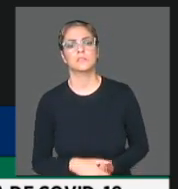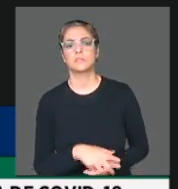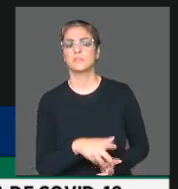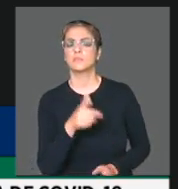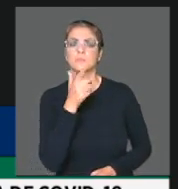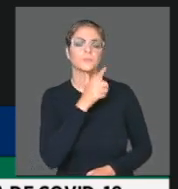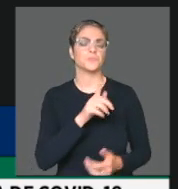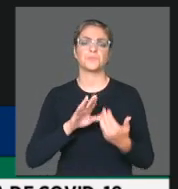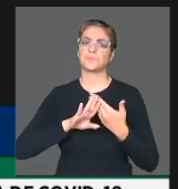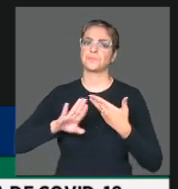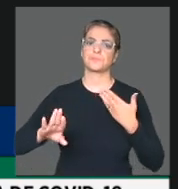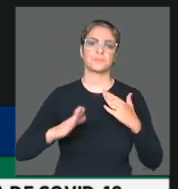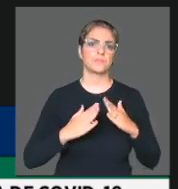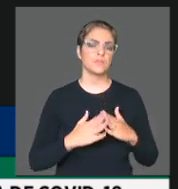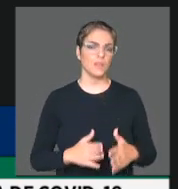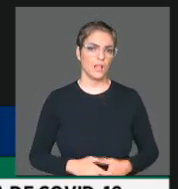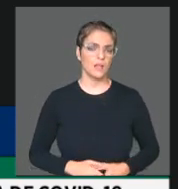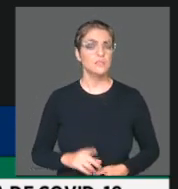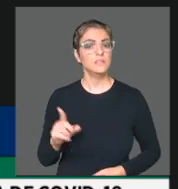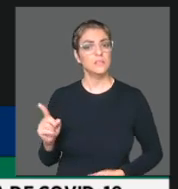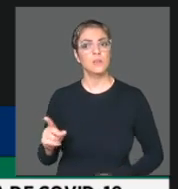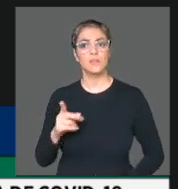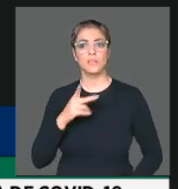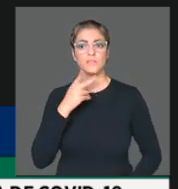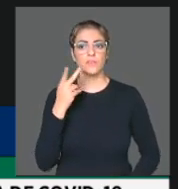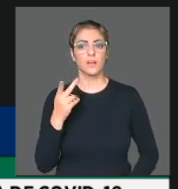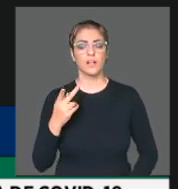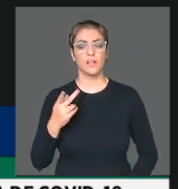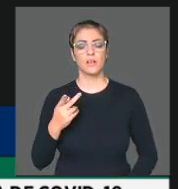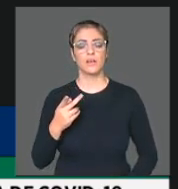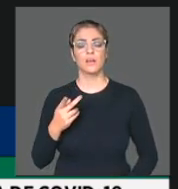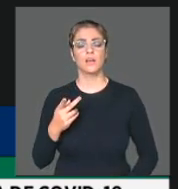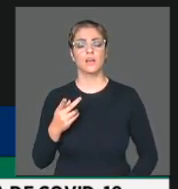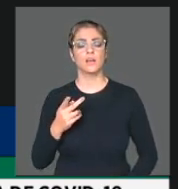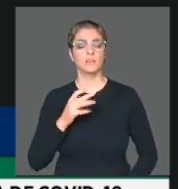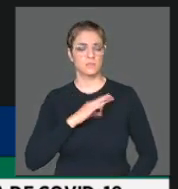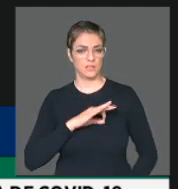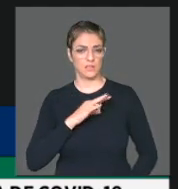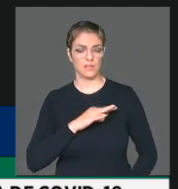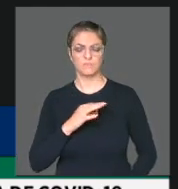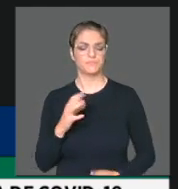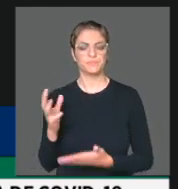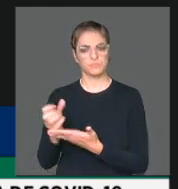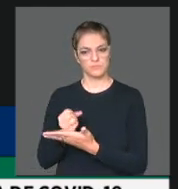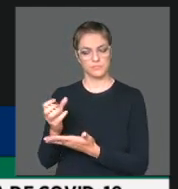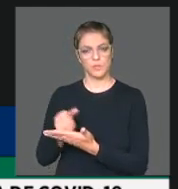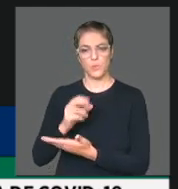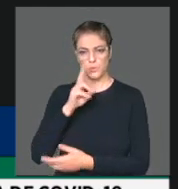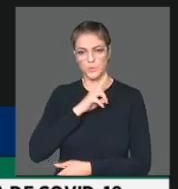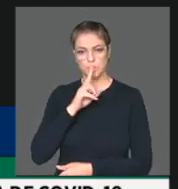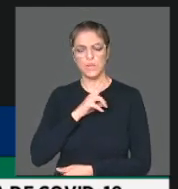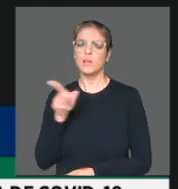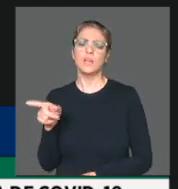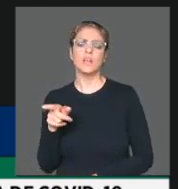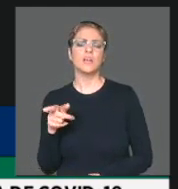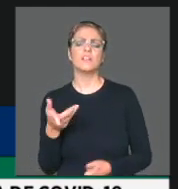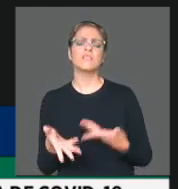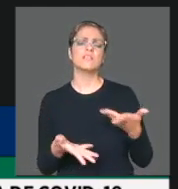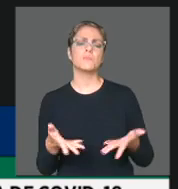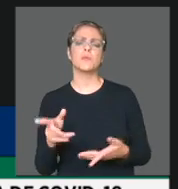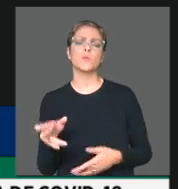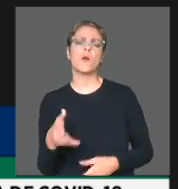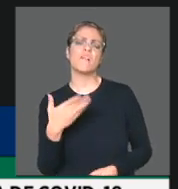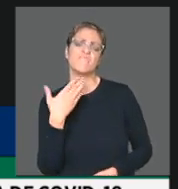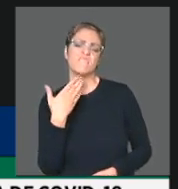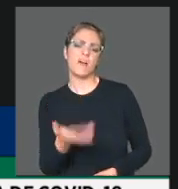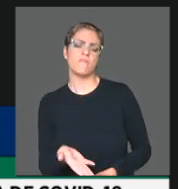trata o valor da bolsa emergencial como um favor, e não é. O Paulo